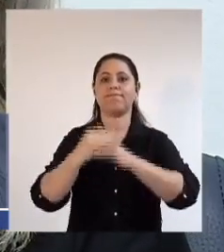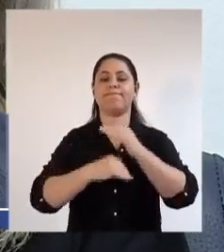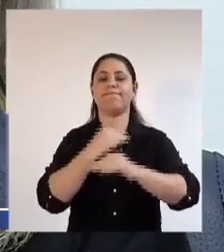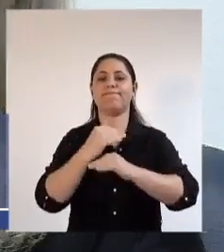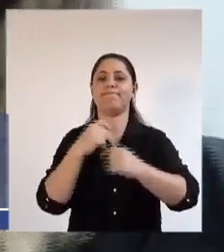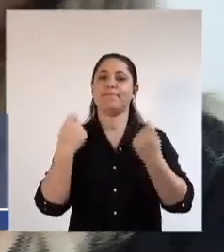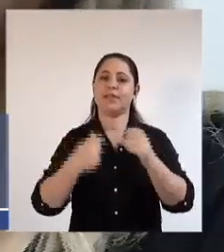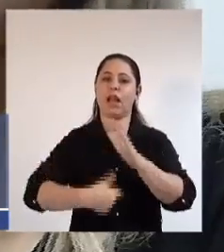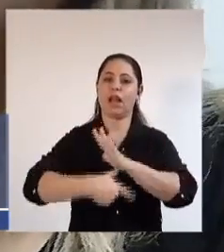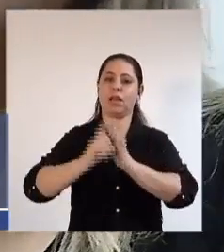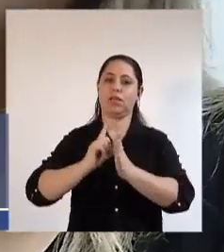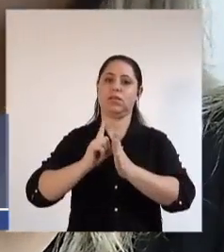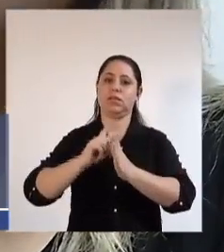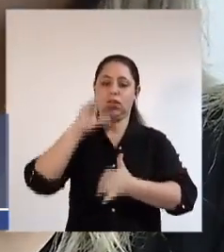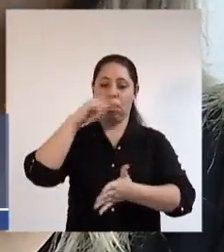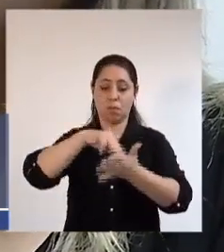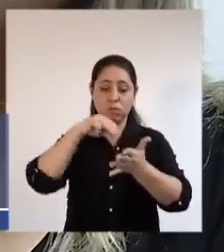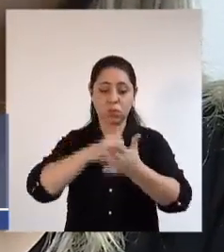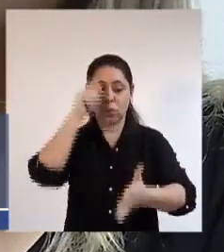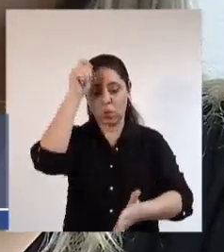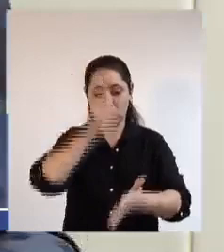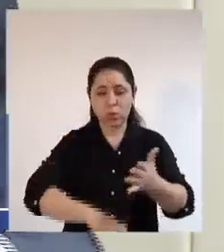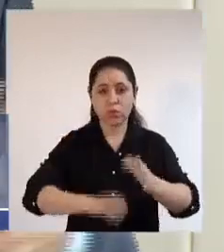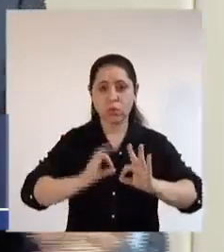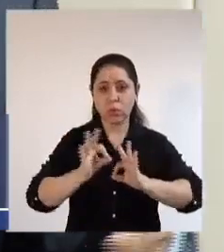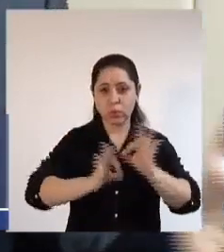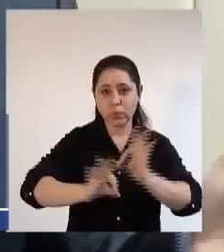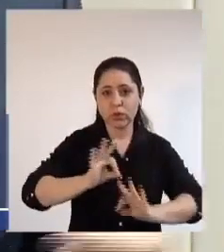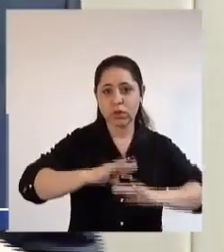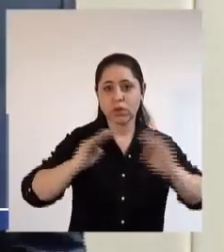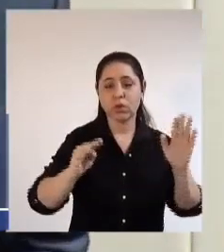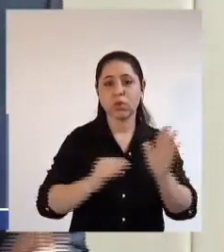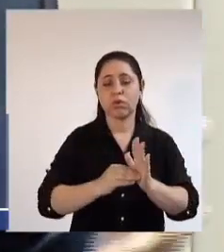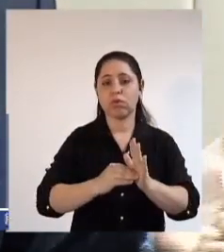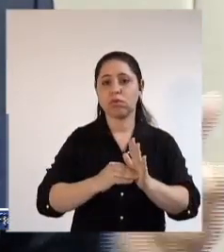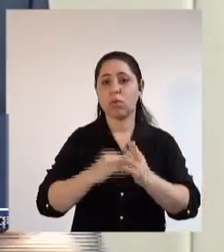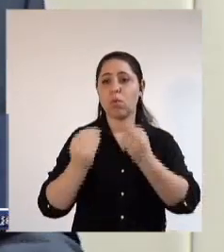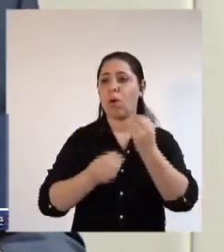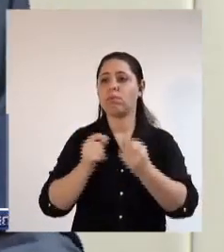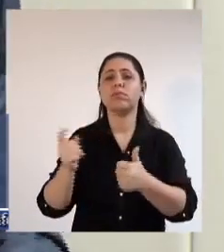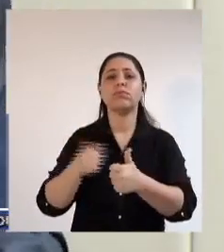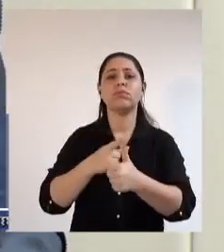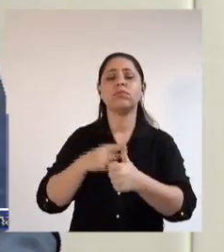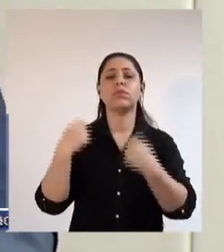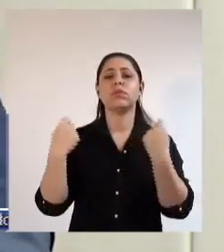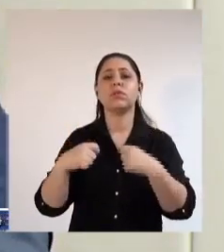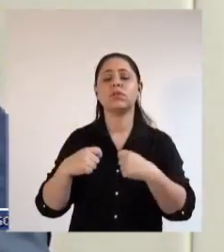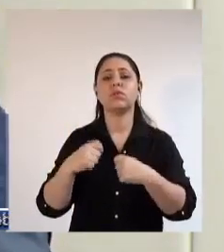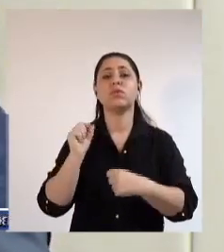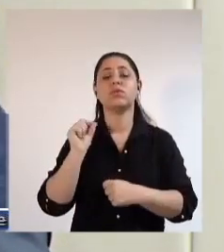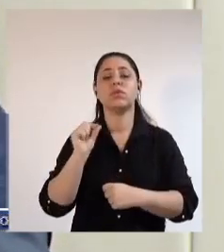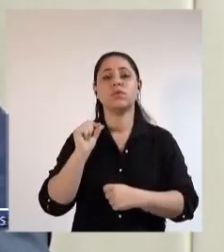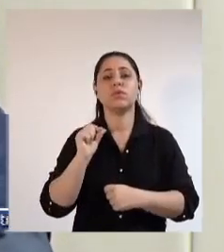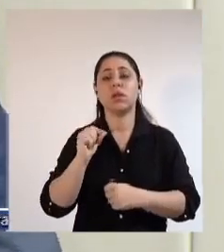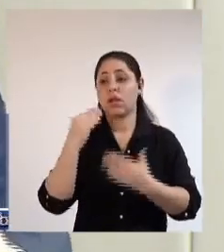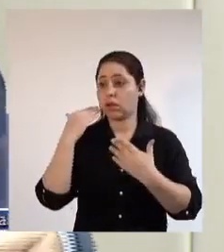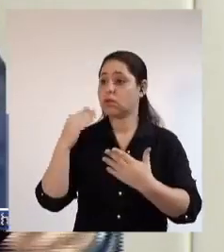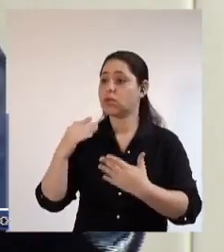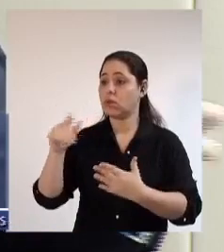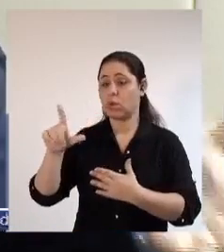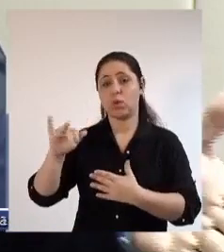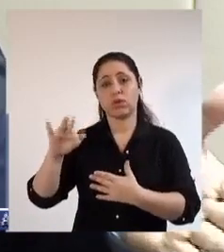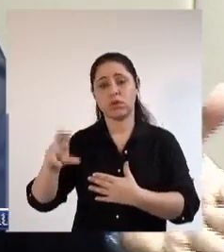fundiária ea grande saída para regularização fundiária copiando aqui e aí agradecer no luciano lobo é pela falha